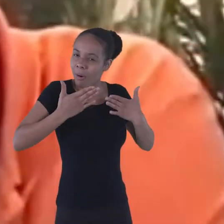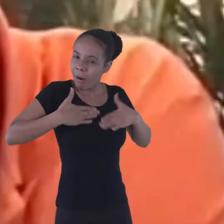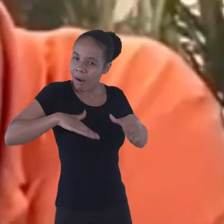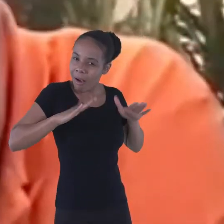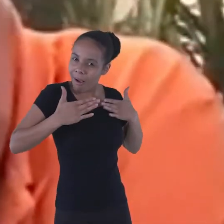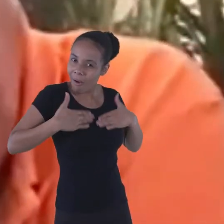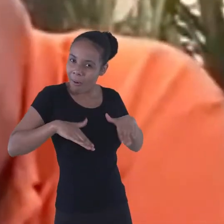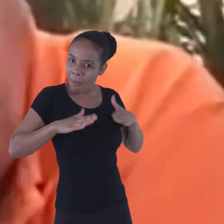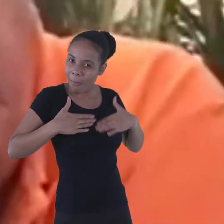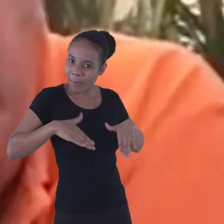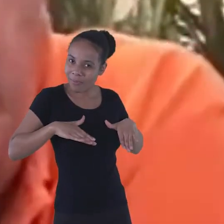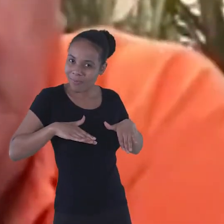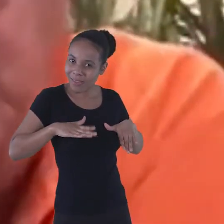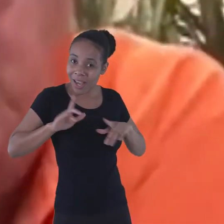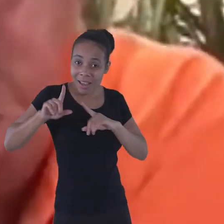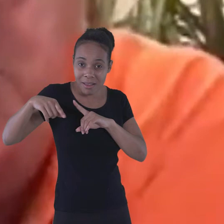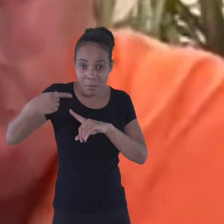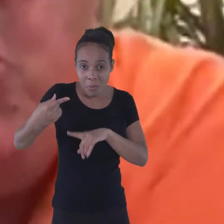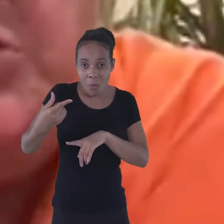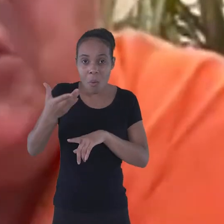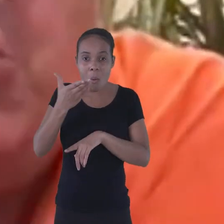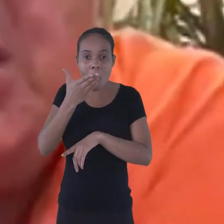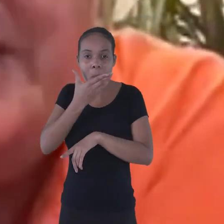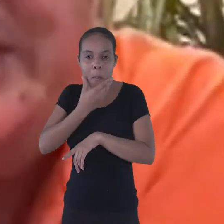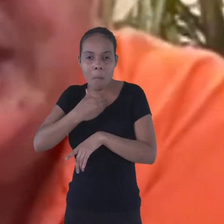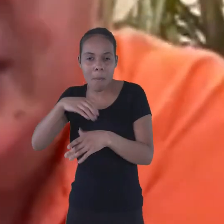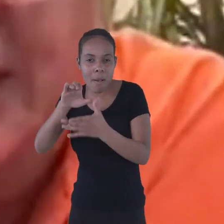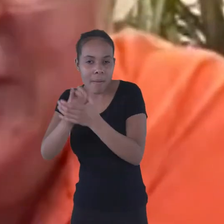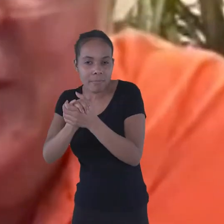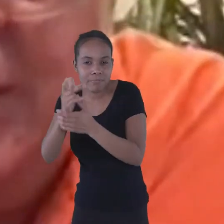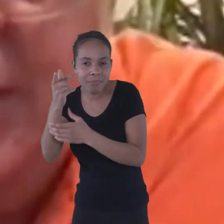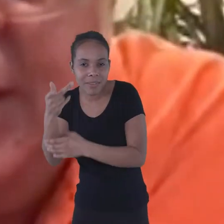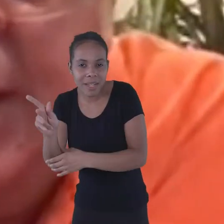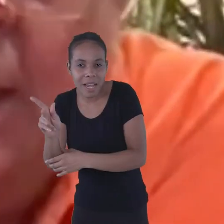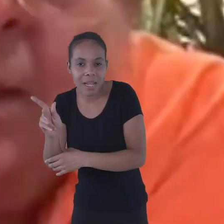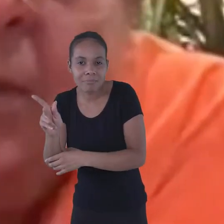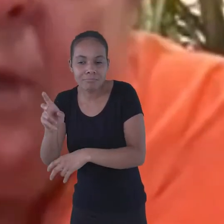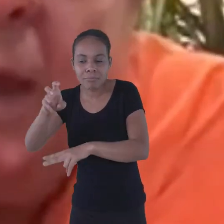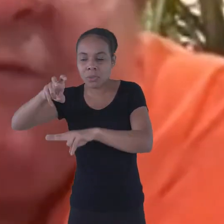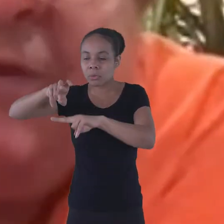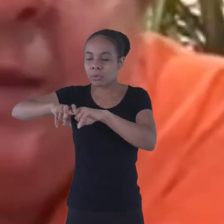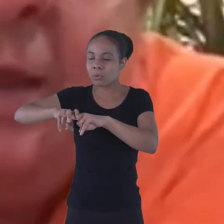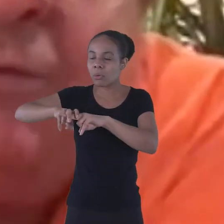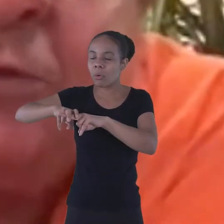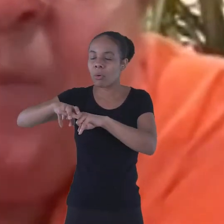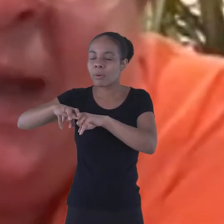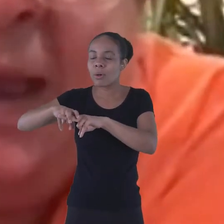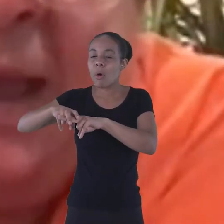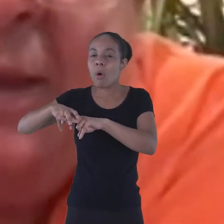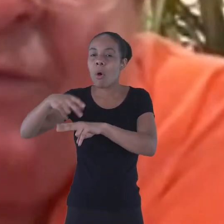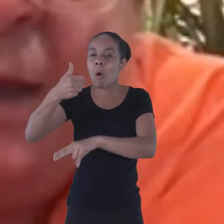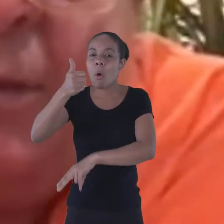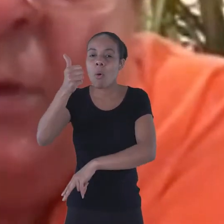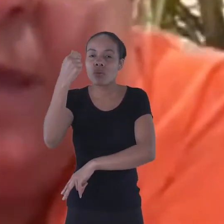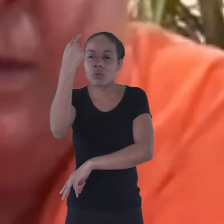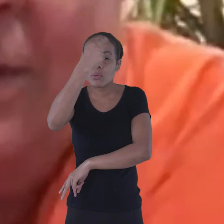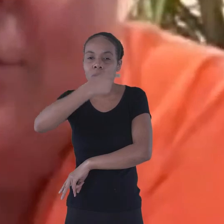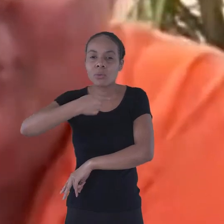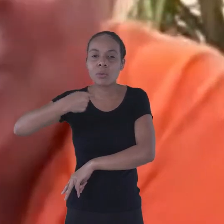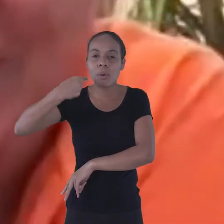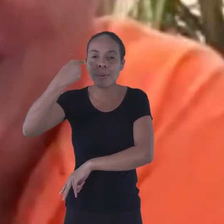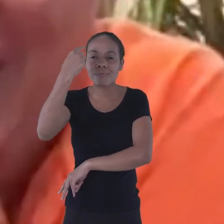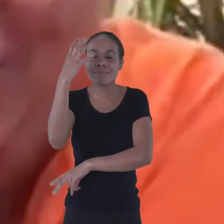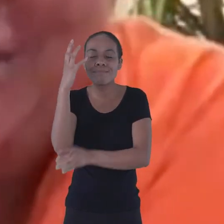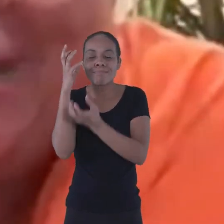botou a cabecinha na poltrona e dormiu 11 horas seguidas. E eu, claro, fiquei nervoso pra caralho, porque eu falei, agora eu tenho que